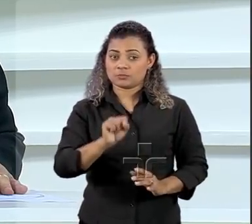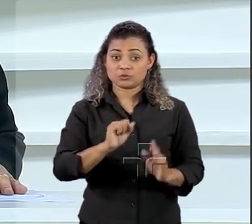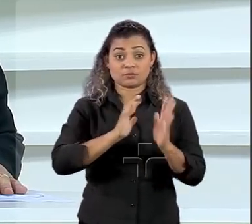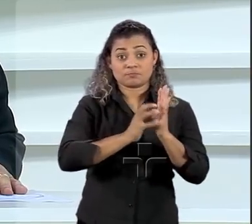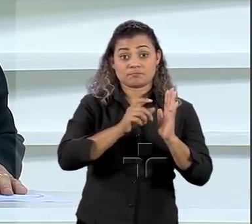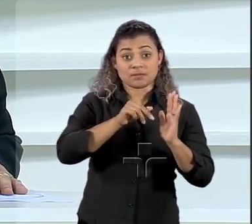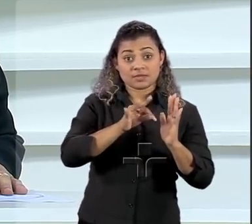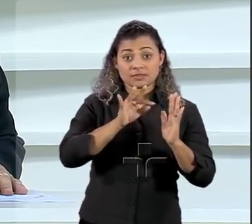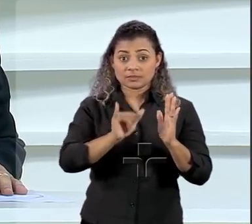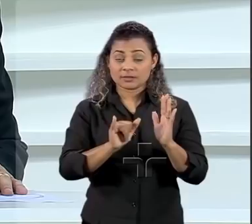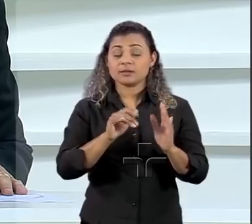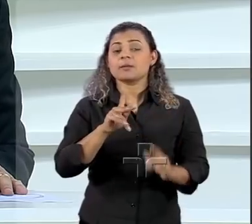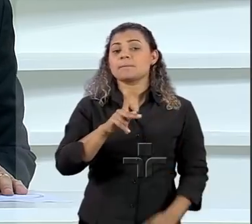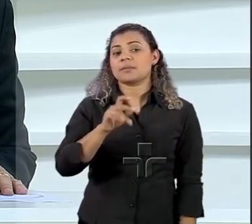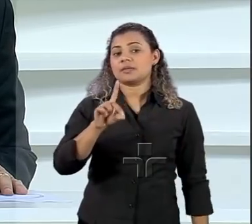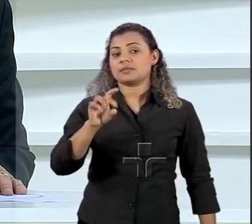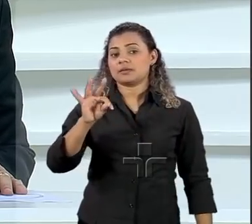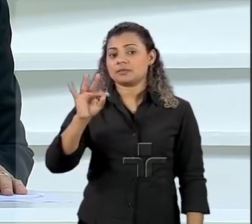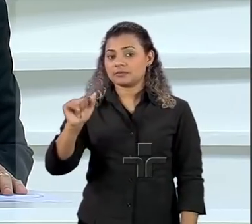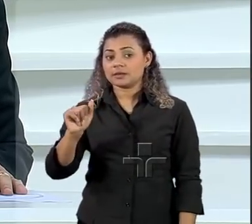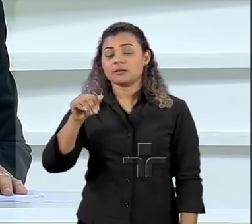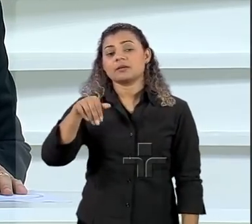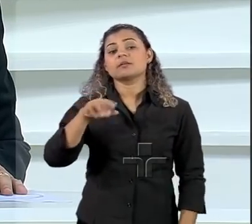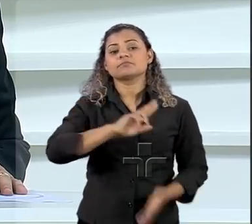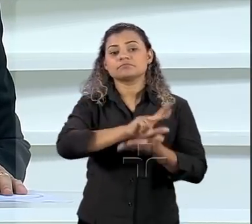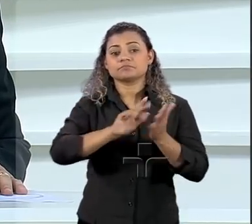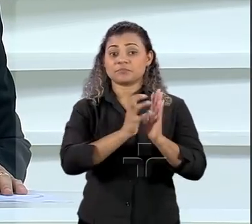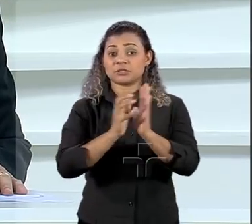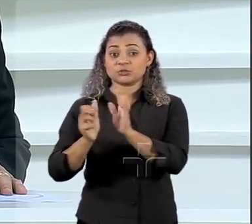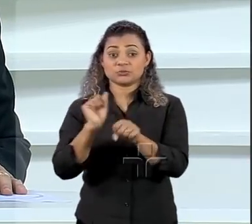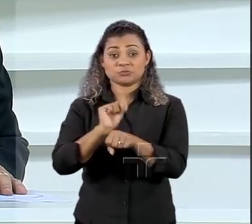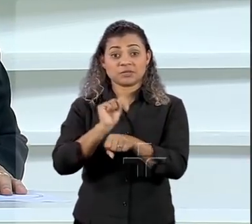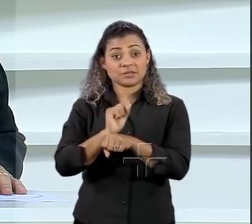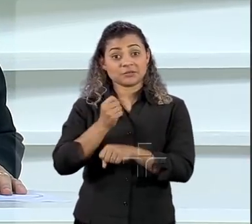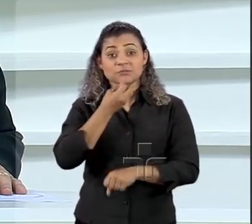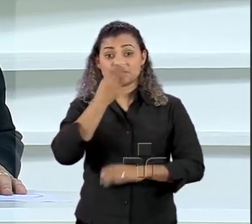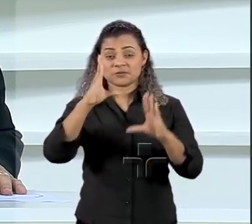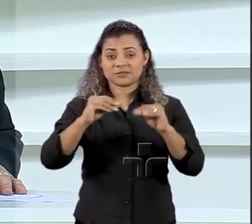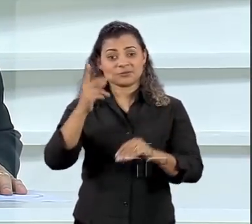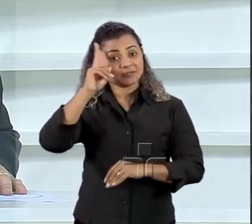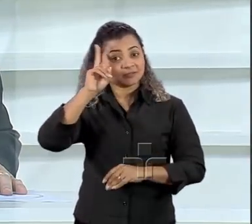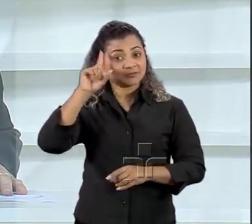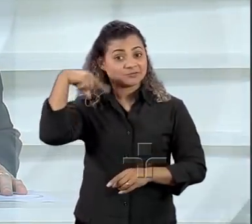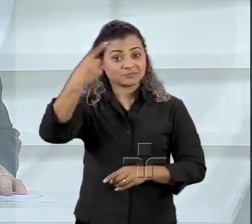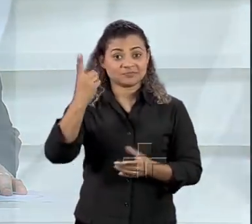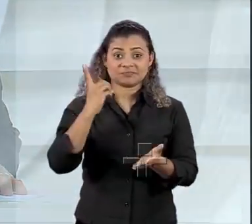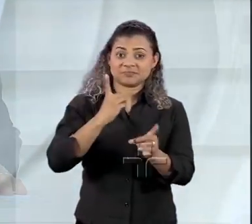PDT e PSDB. Boa noite, boa semana a todos e até segunda.